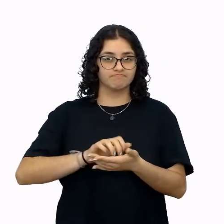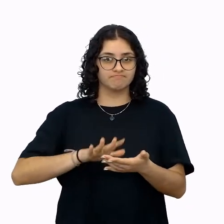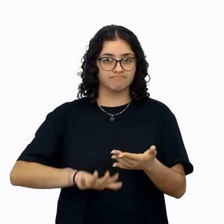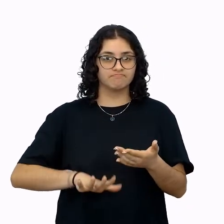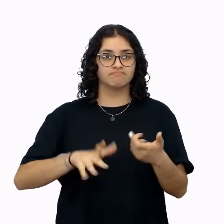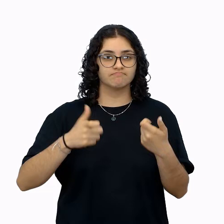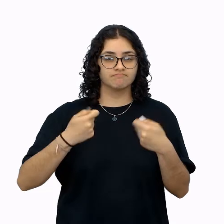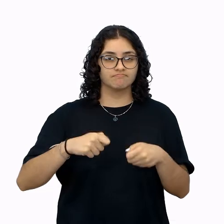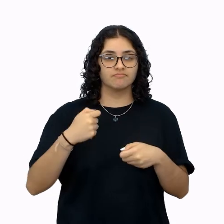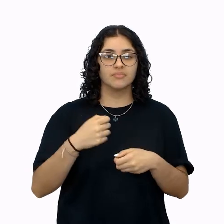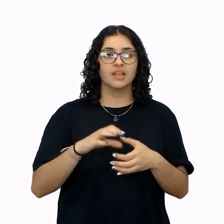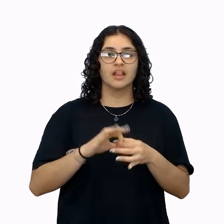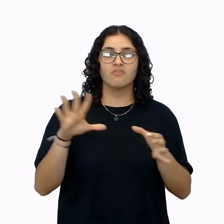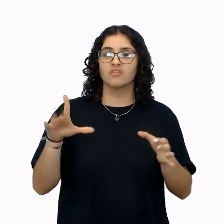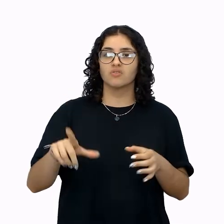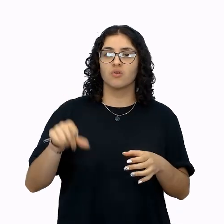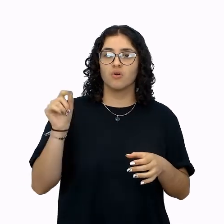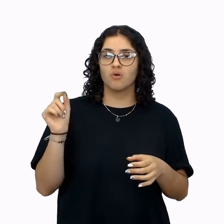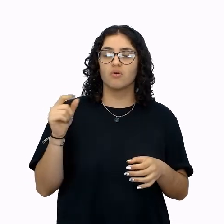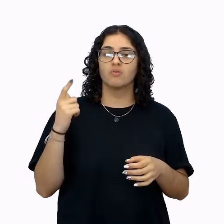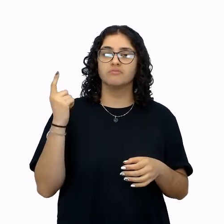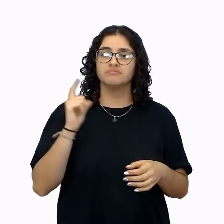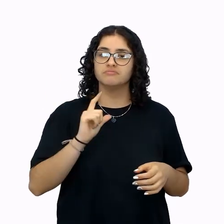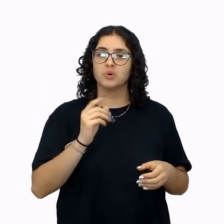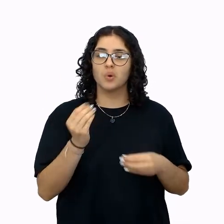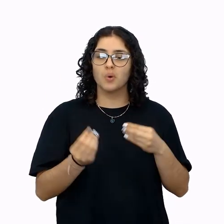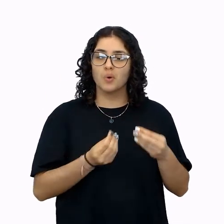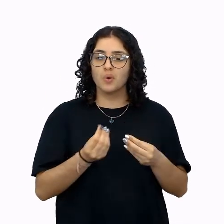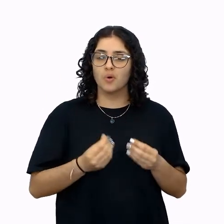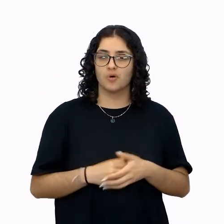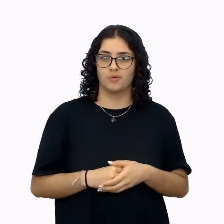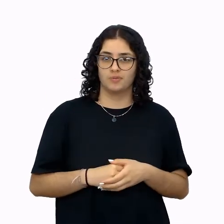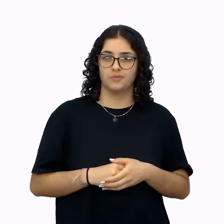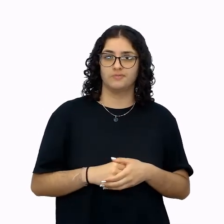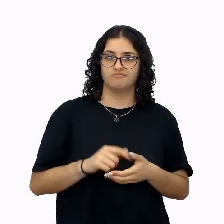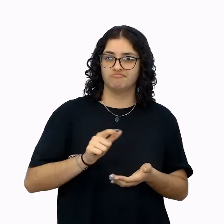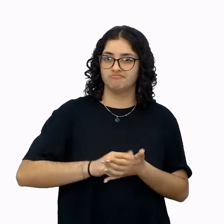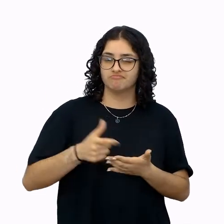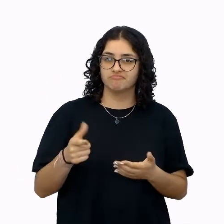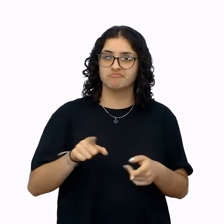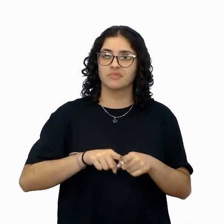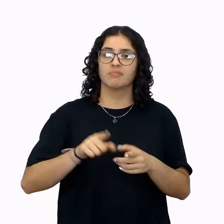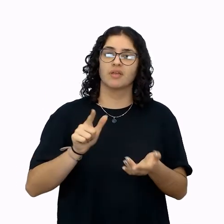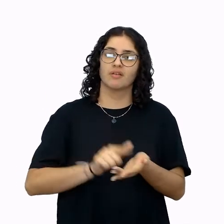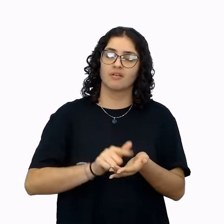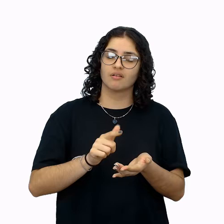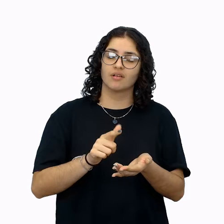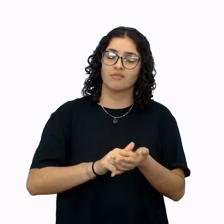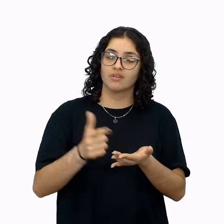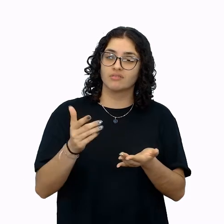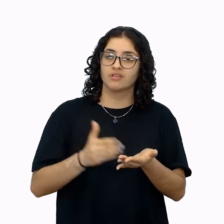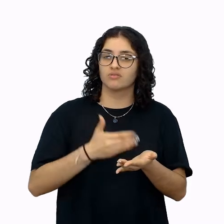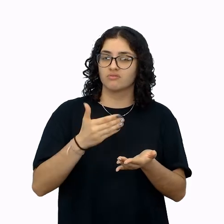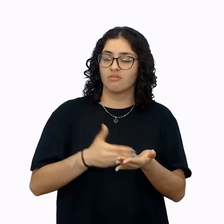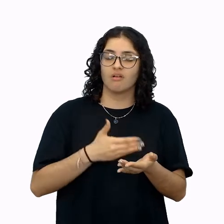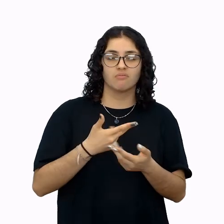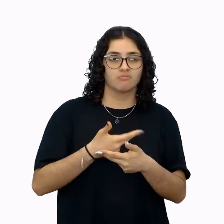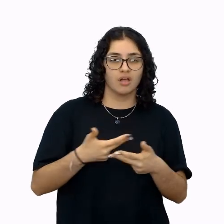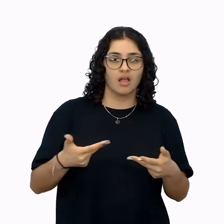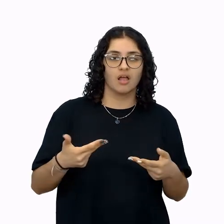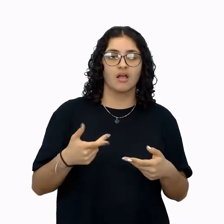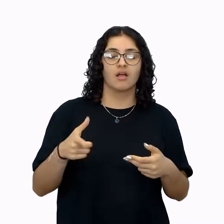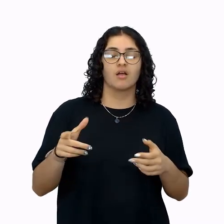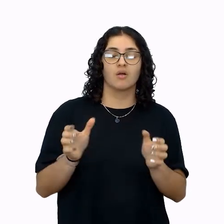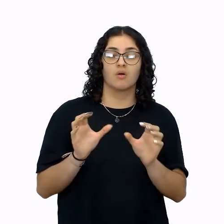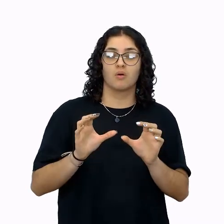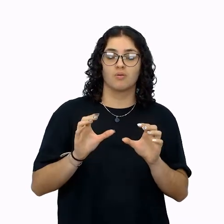livre escolha dos estudantes, incentivando a buscar as matérias jornalísticas em jornais e revistas de menor circulação das próprias